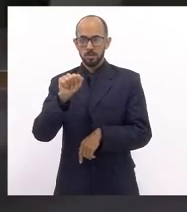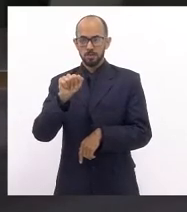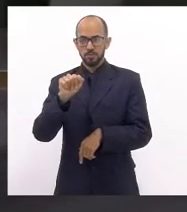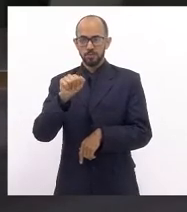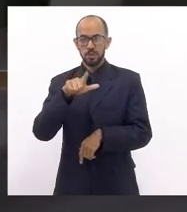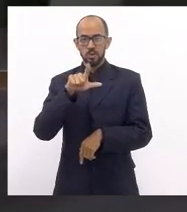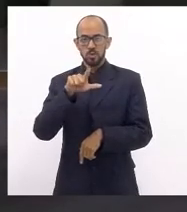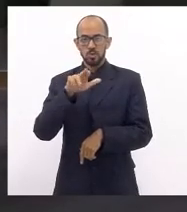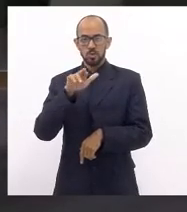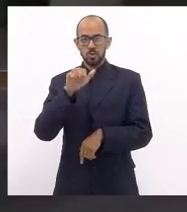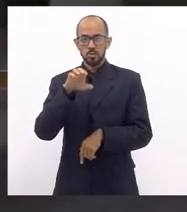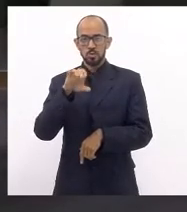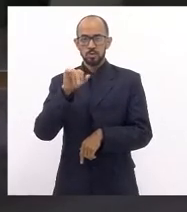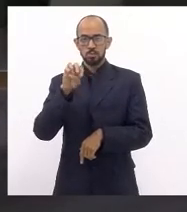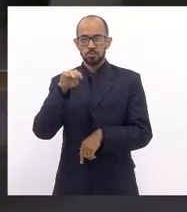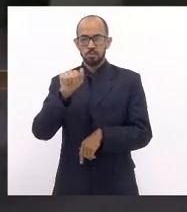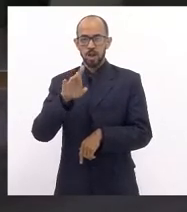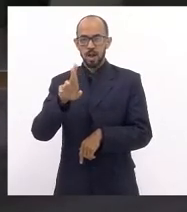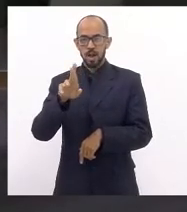Lucimar,